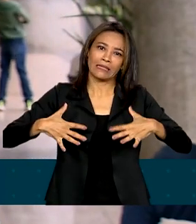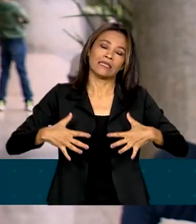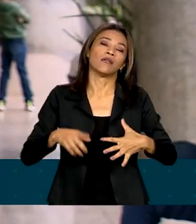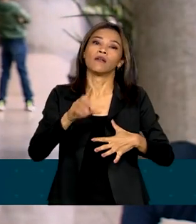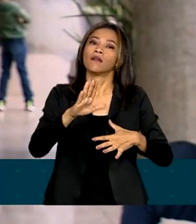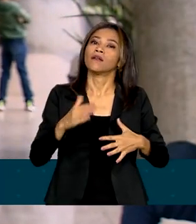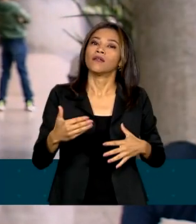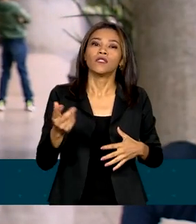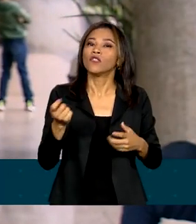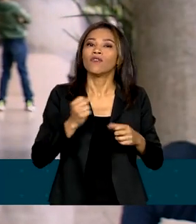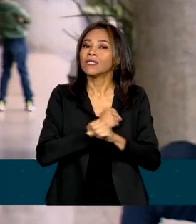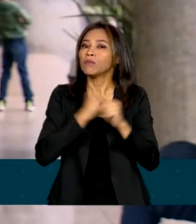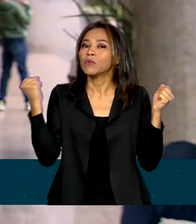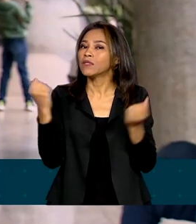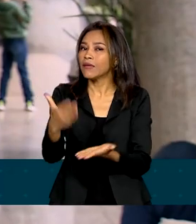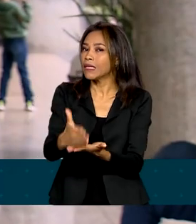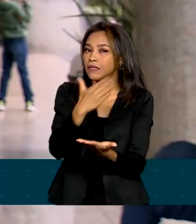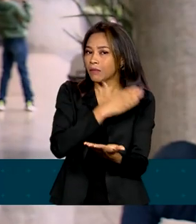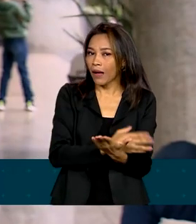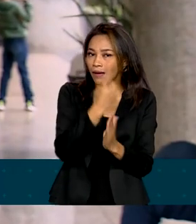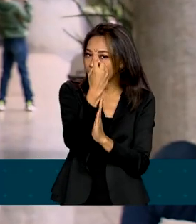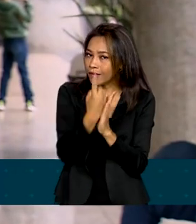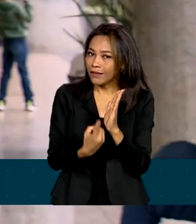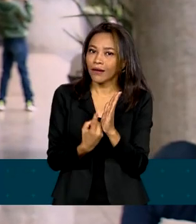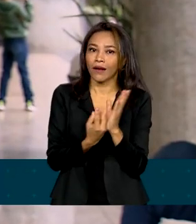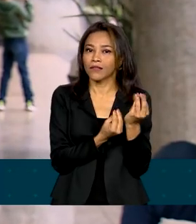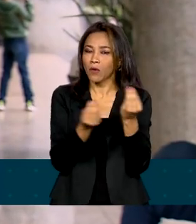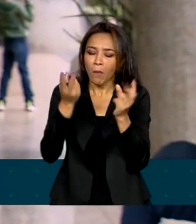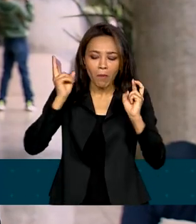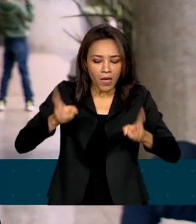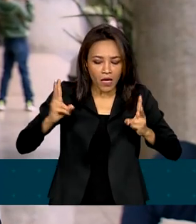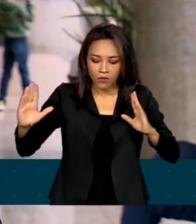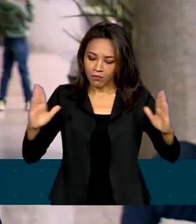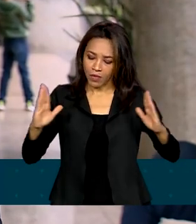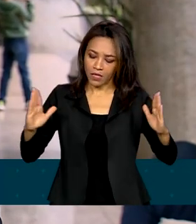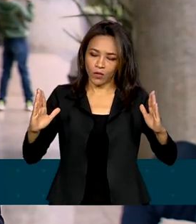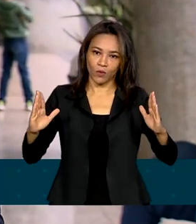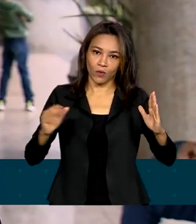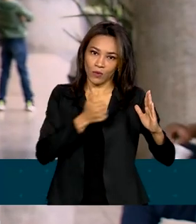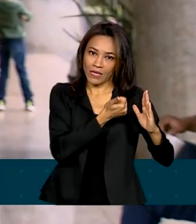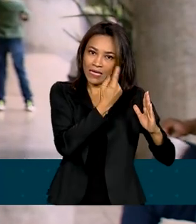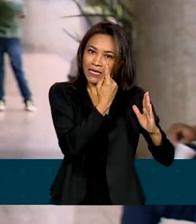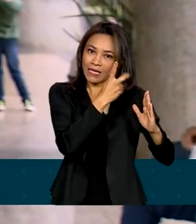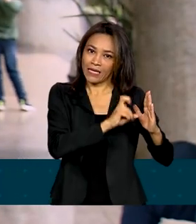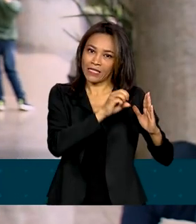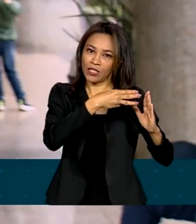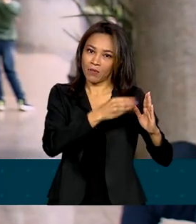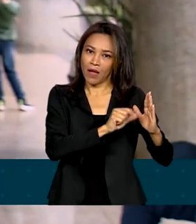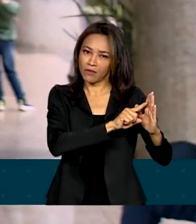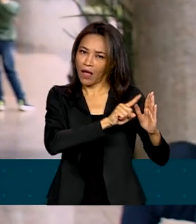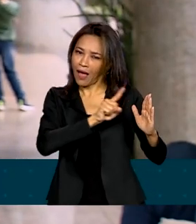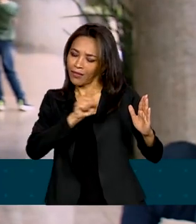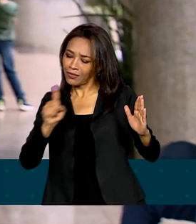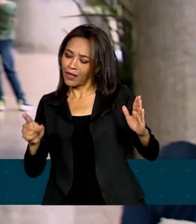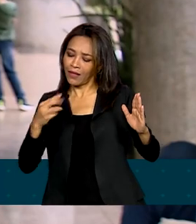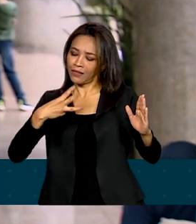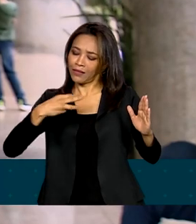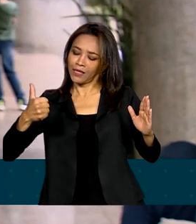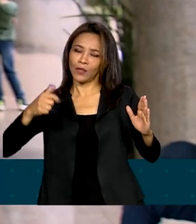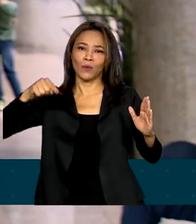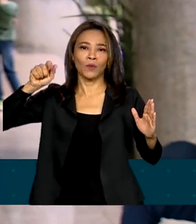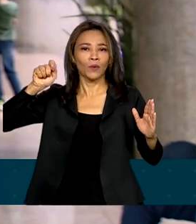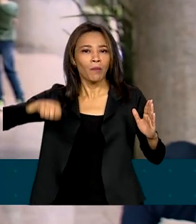possível antecipar a entrega da declaração, né? Continua o mesmo prazo, né, que vai de 15 de março a 31 de maio,